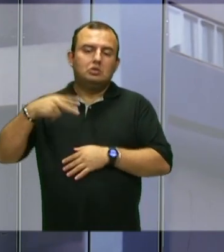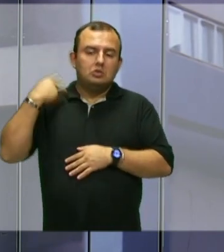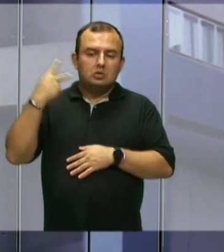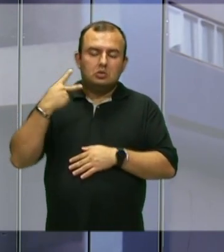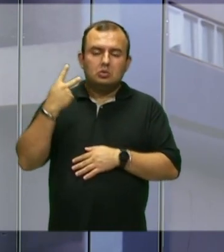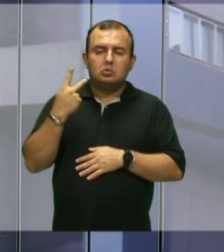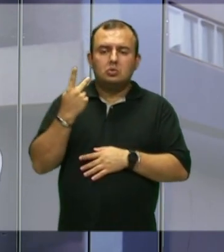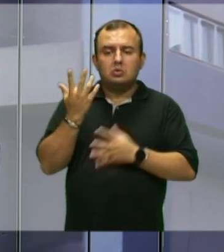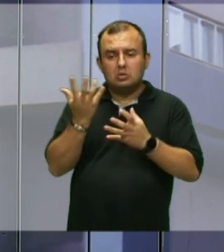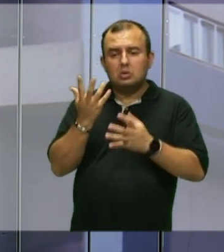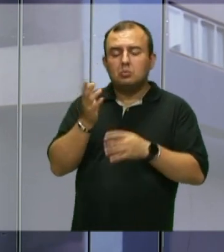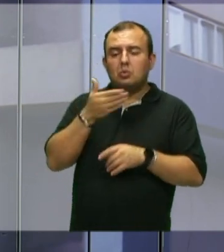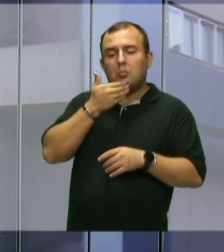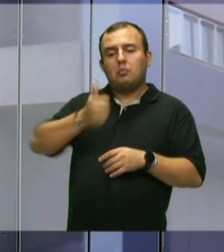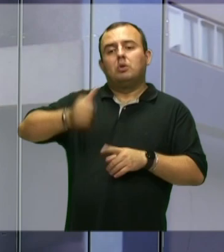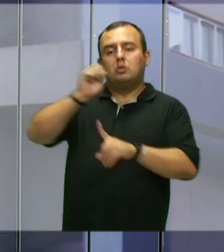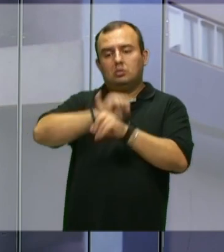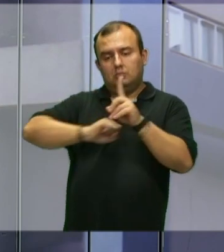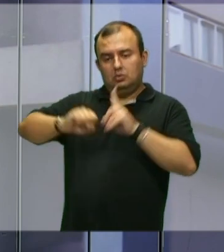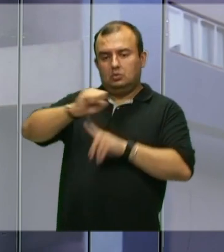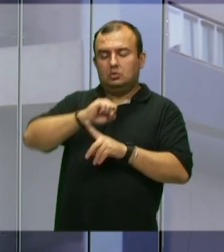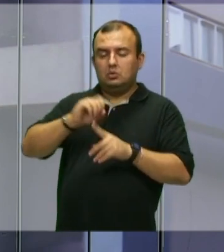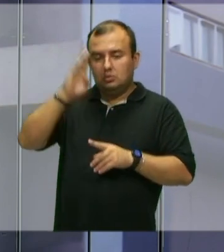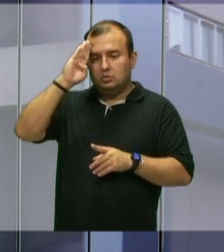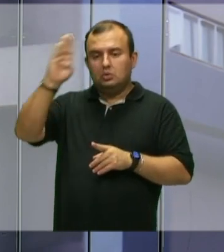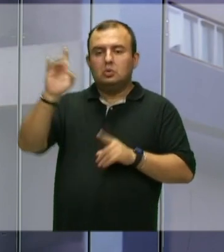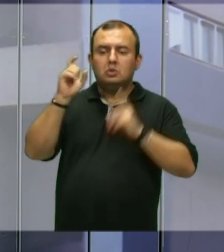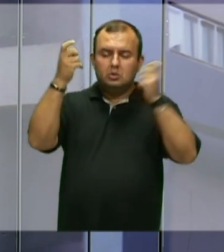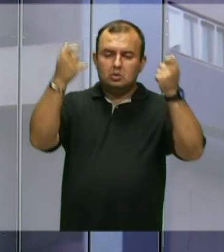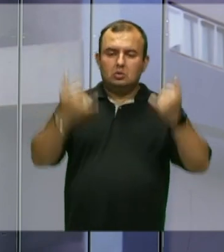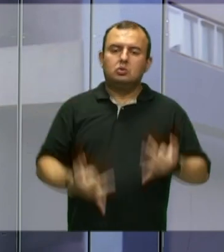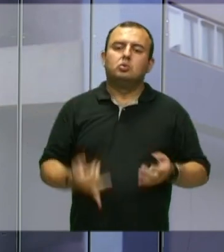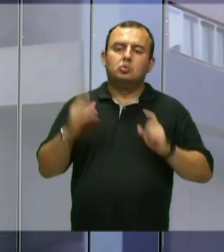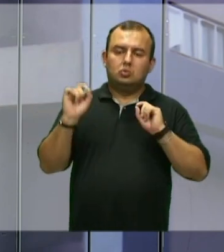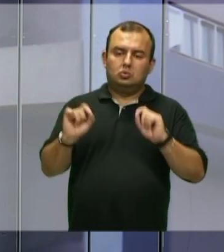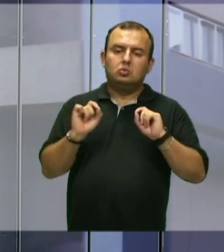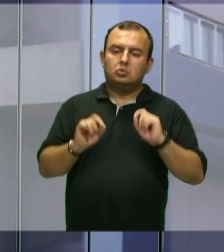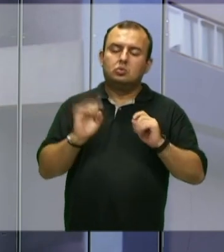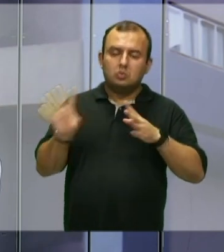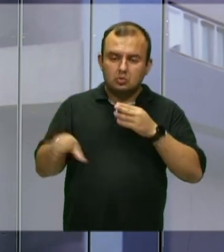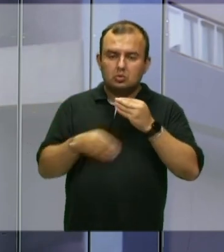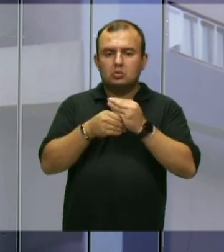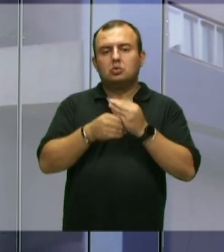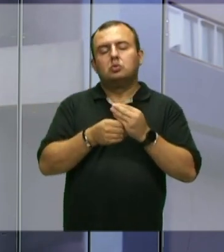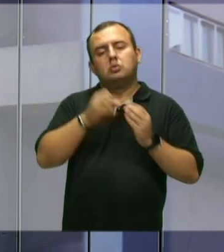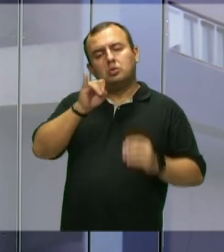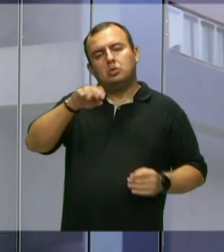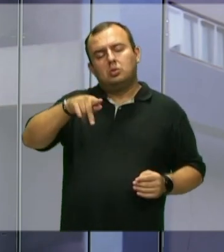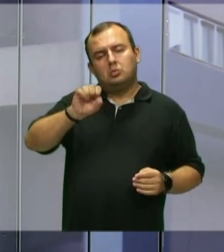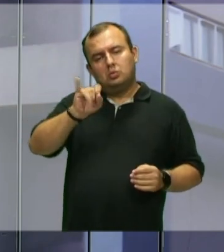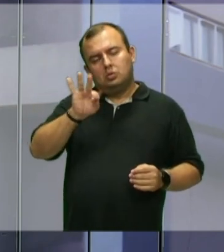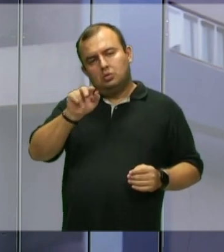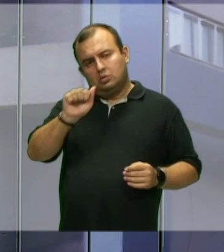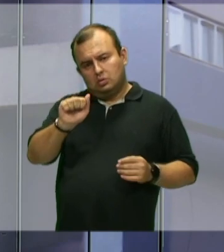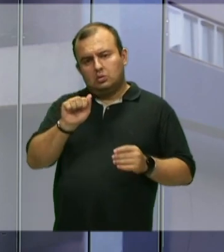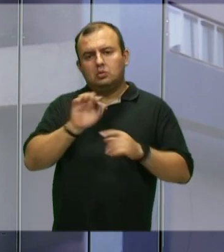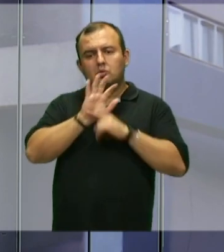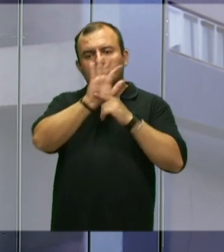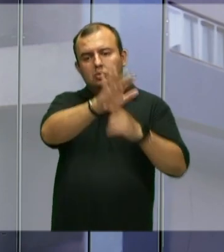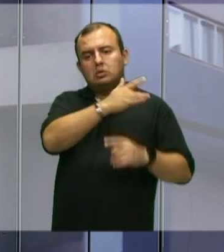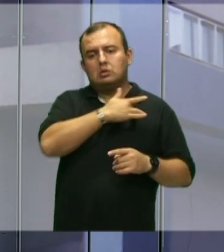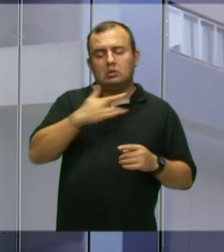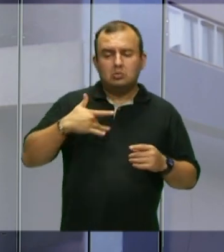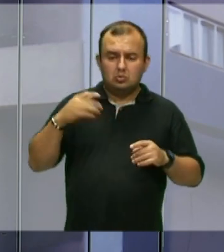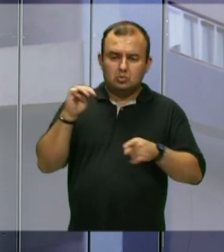para a sociedade e priorizamos, como bem foi colocado aqui nessa questão de emenda impositiva, a saúde do nosso